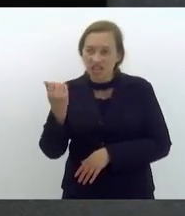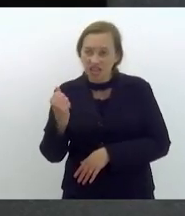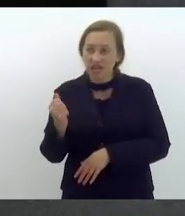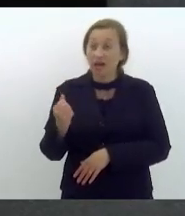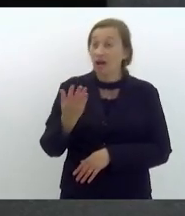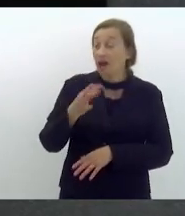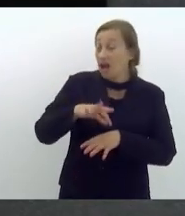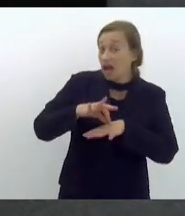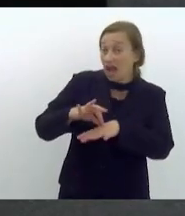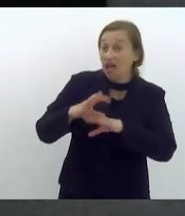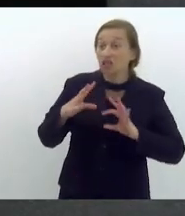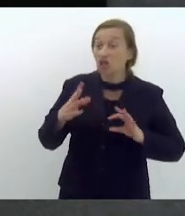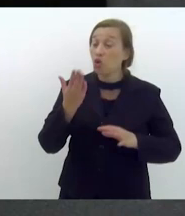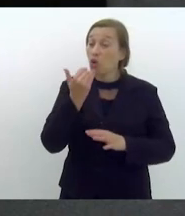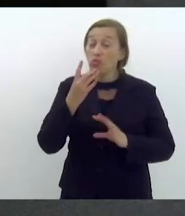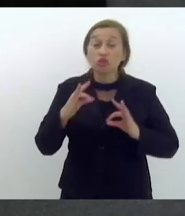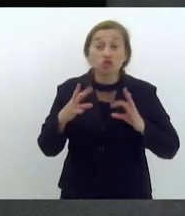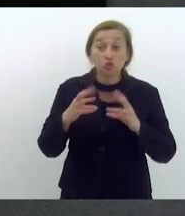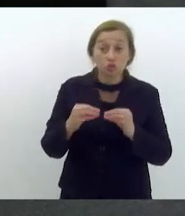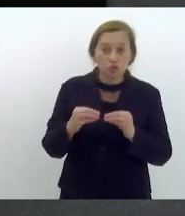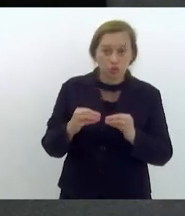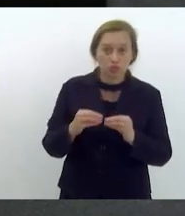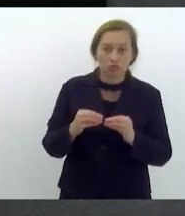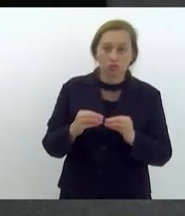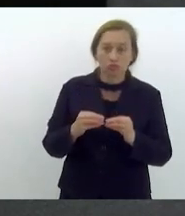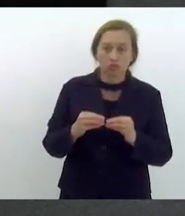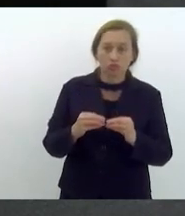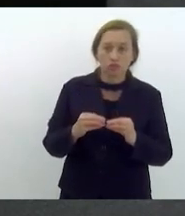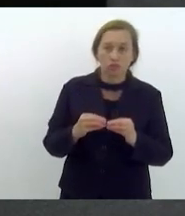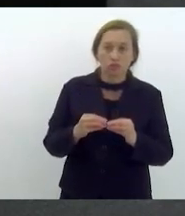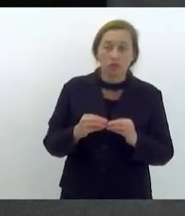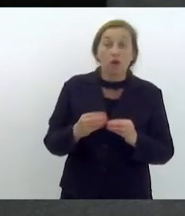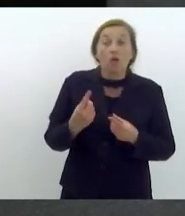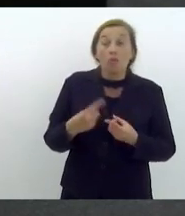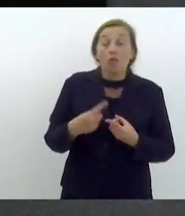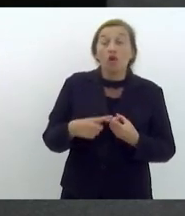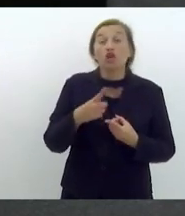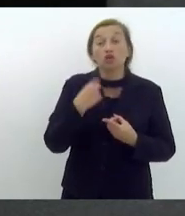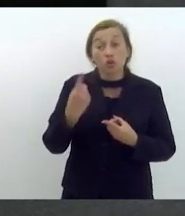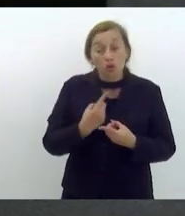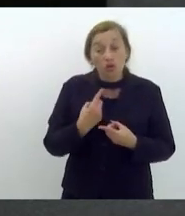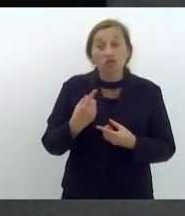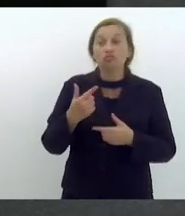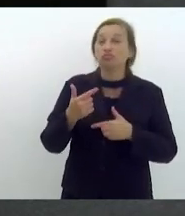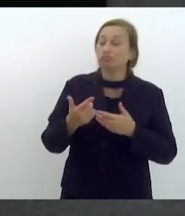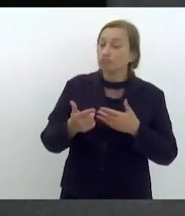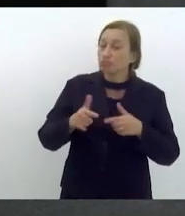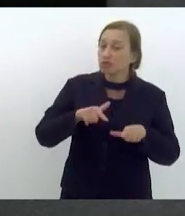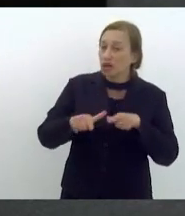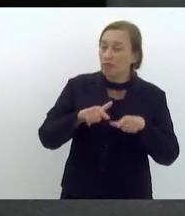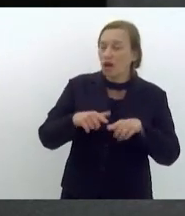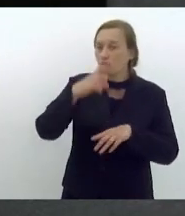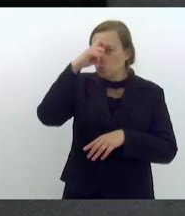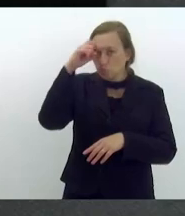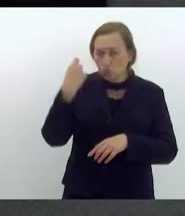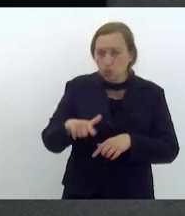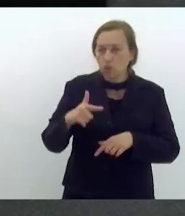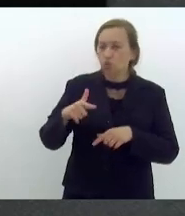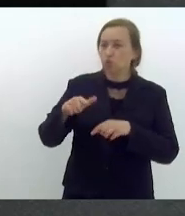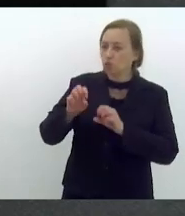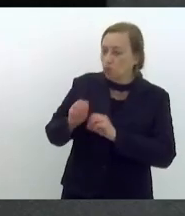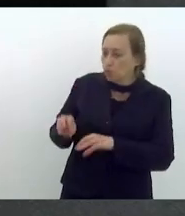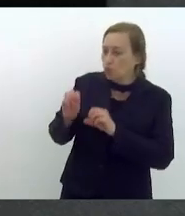para ficar só no de dois anos porque nós temos um trabalho todo o esforço de